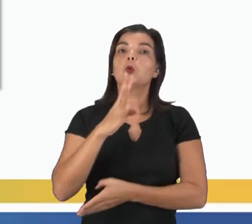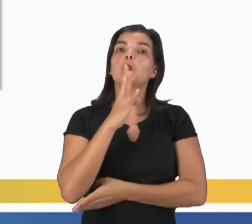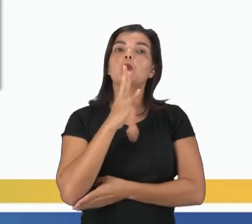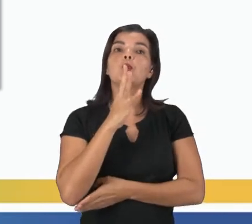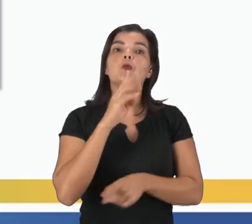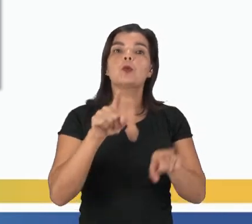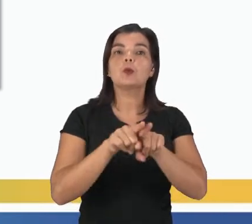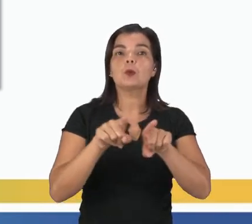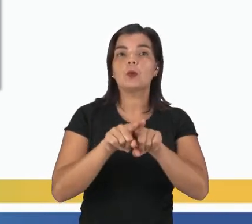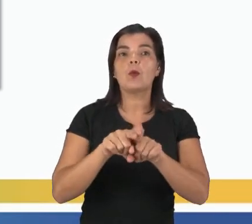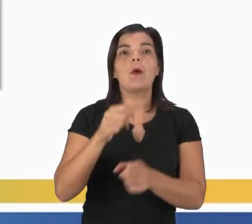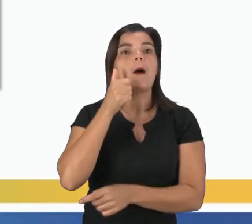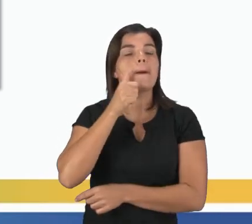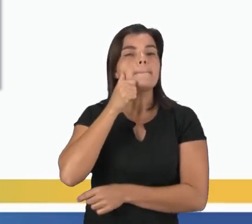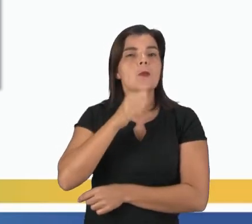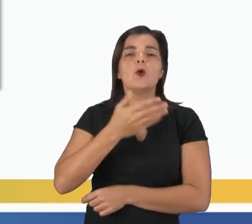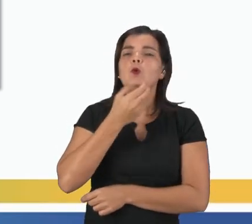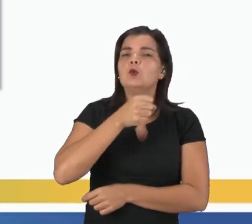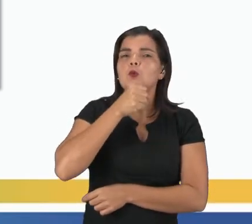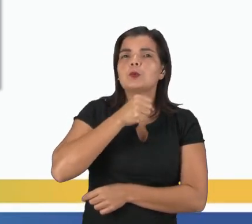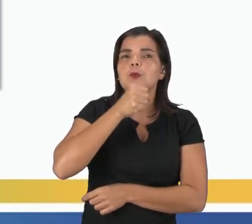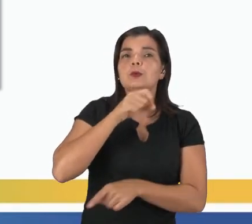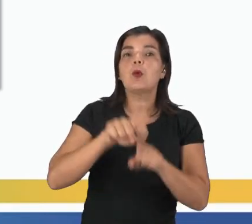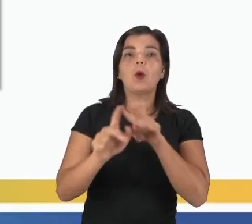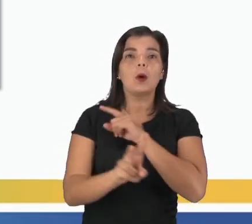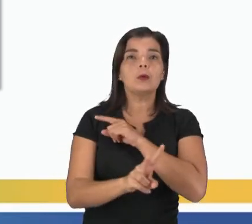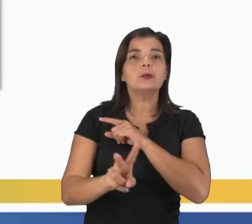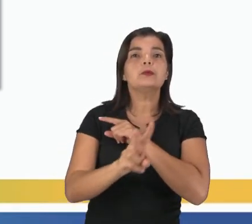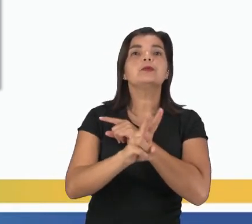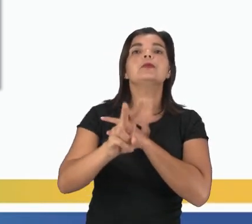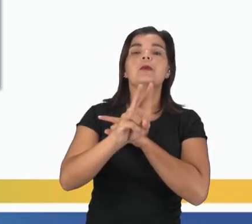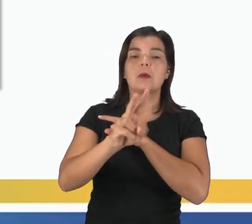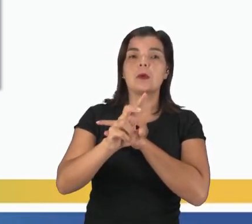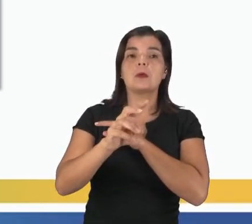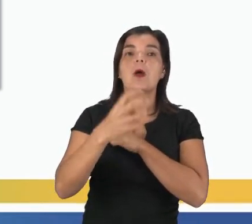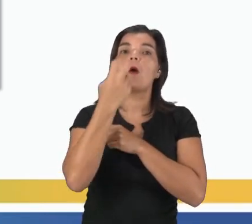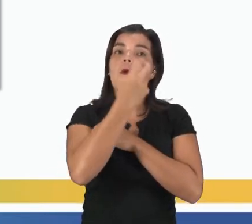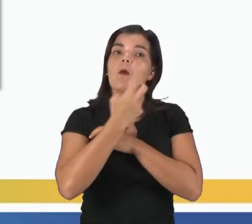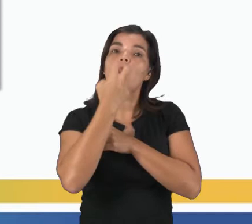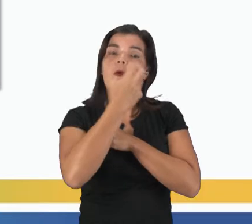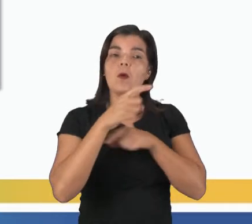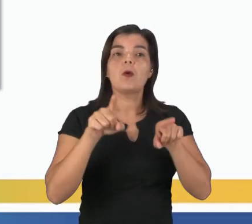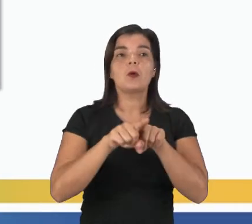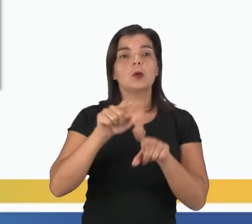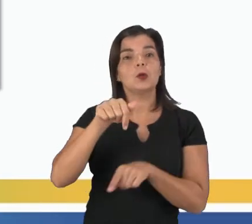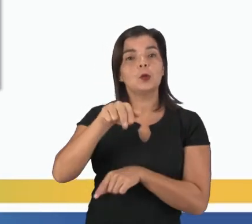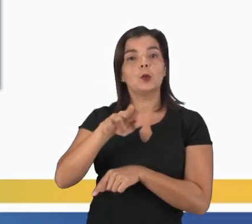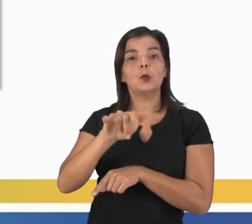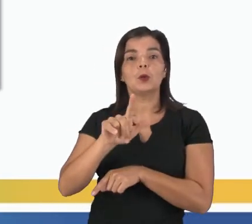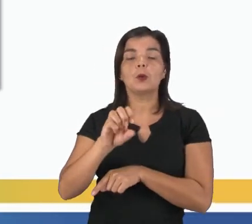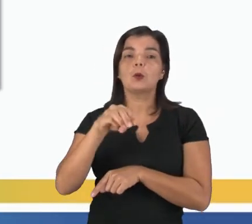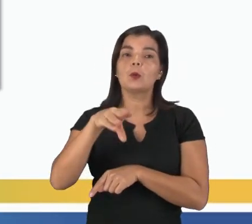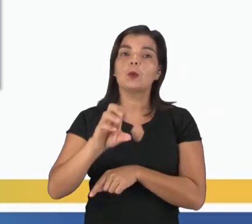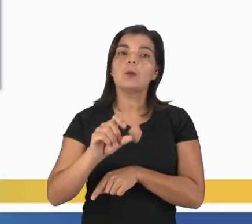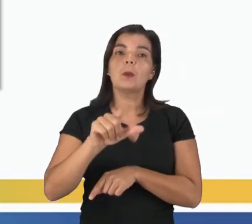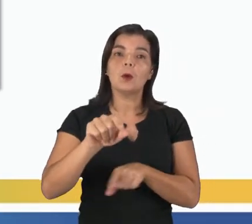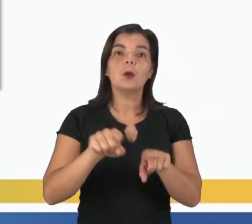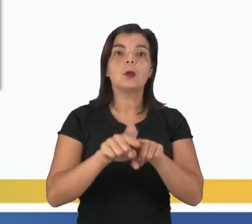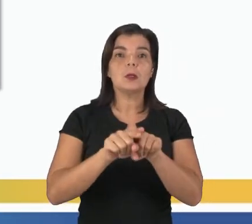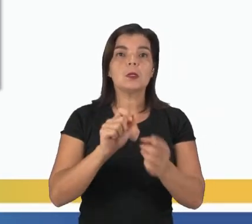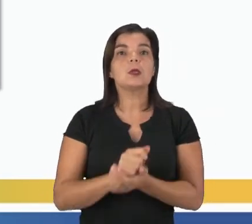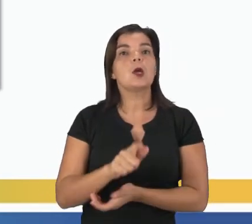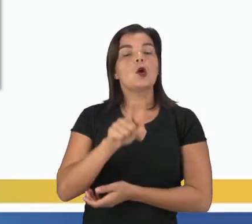Dona Fiota, uma anciã, que valorizou a tradição oral da língua quilombola, chamada Gira